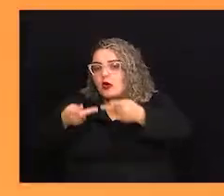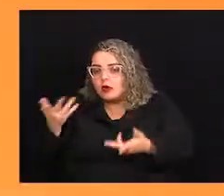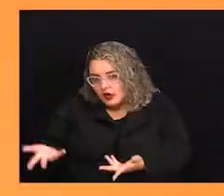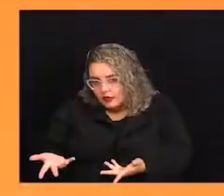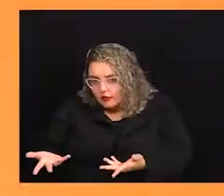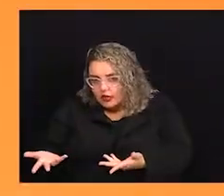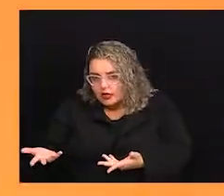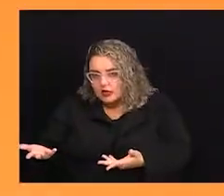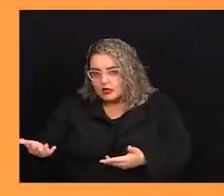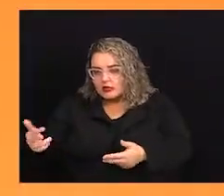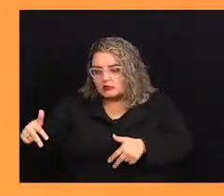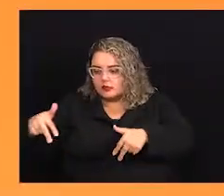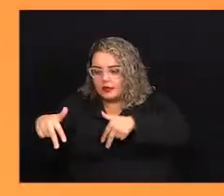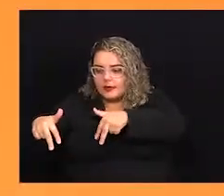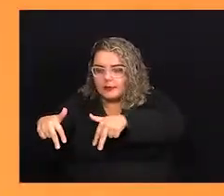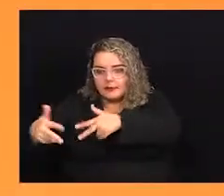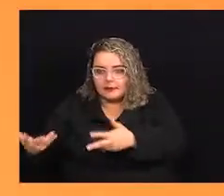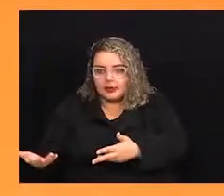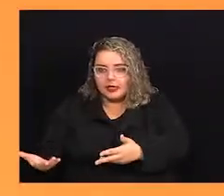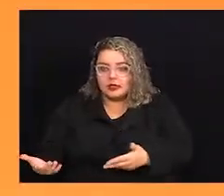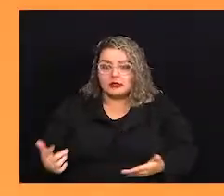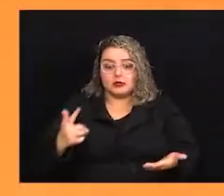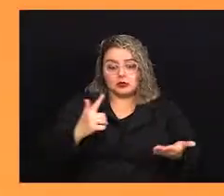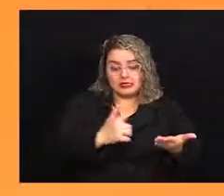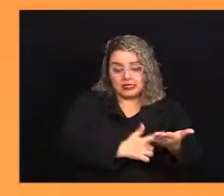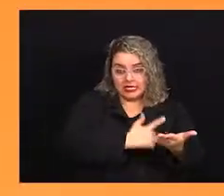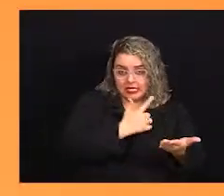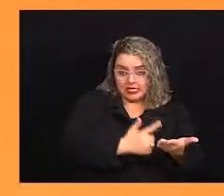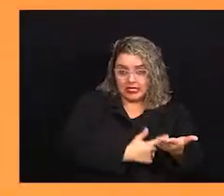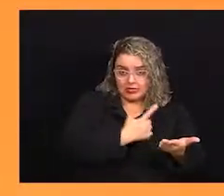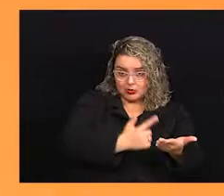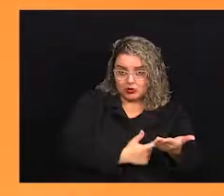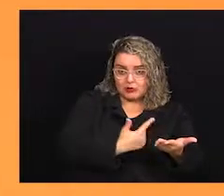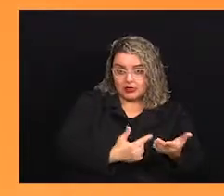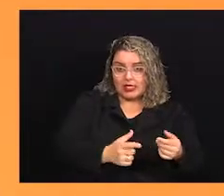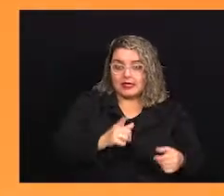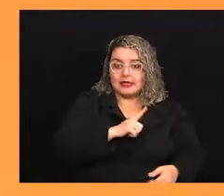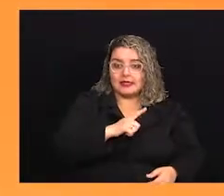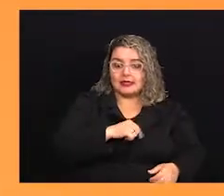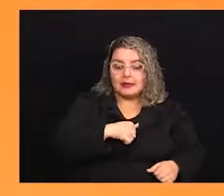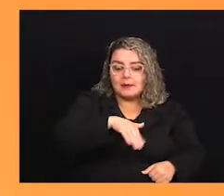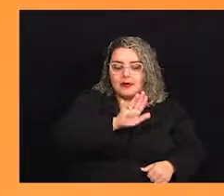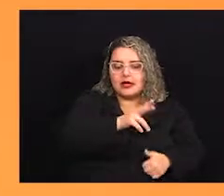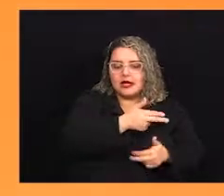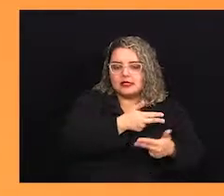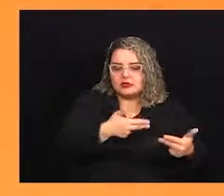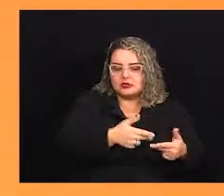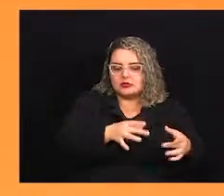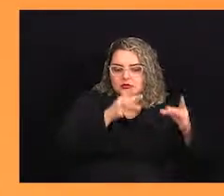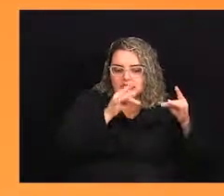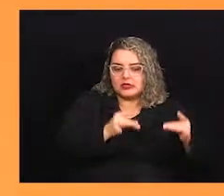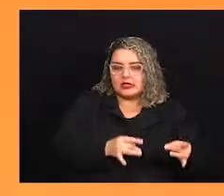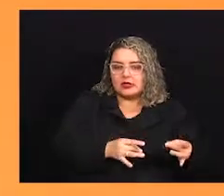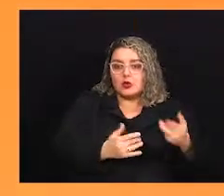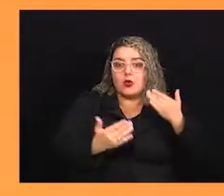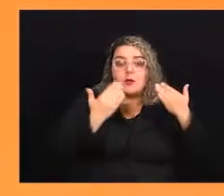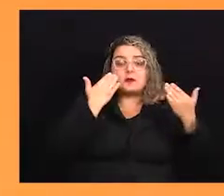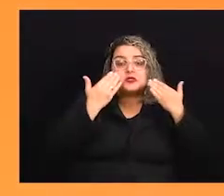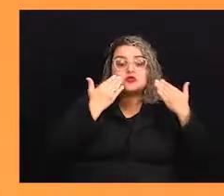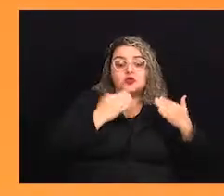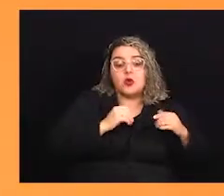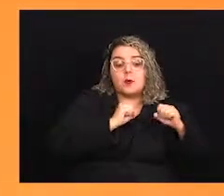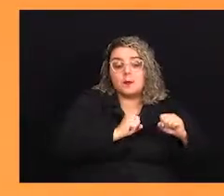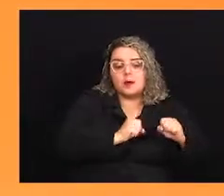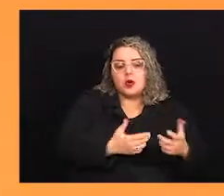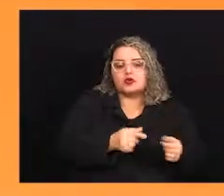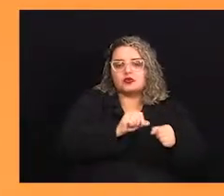interação entre os personagens. Então, dentro da literatura, você tem um plano a mais, que é o plano psicológico do personagem, que eu